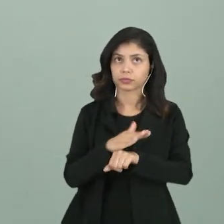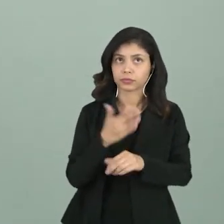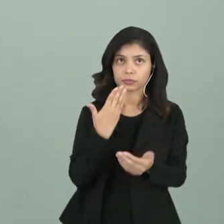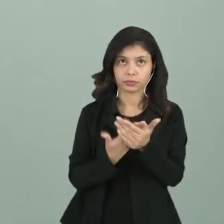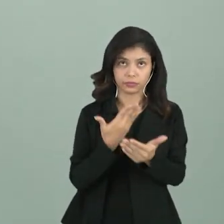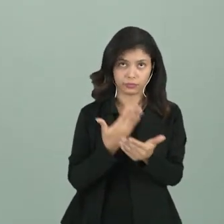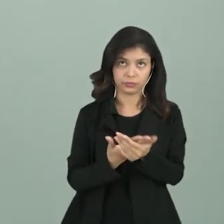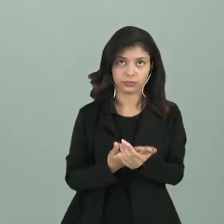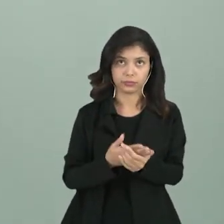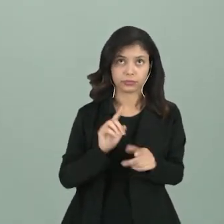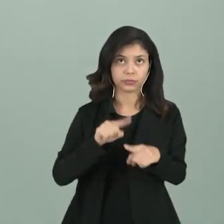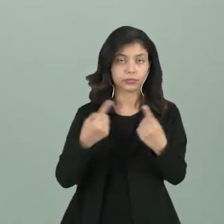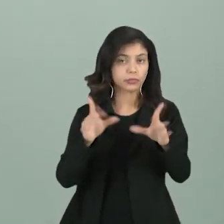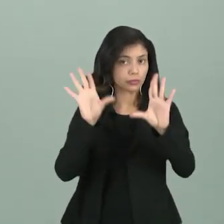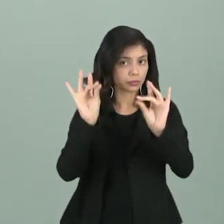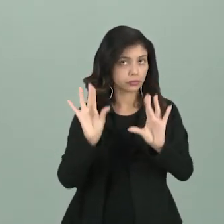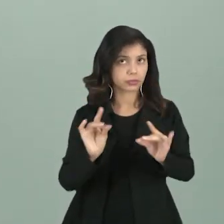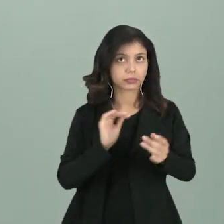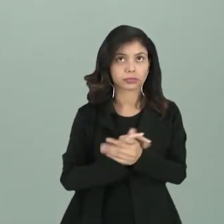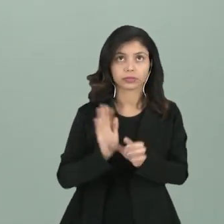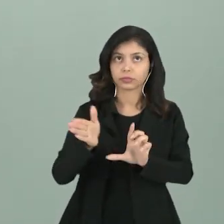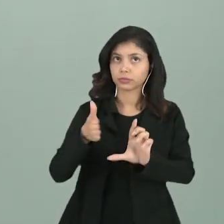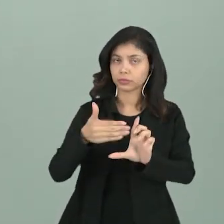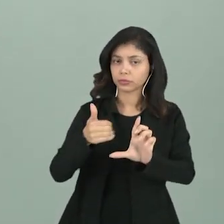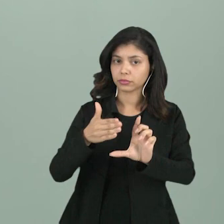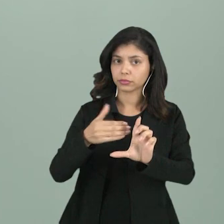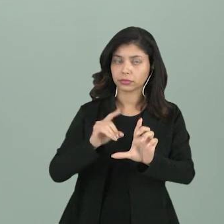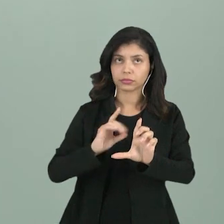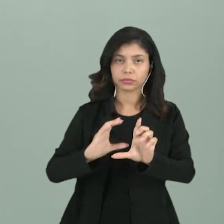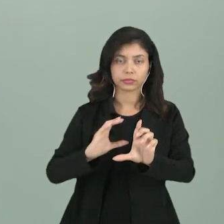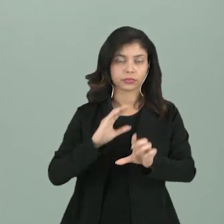detalhes, acesse a plataforma